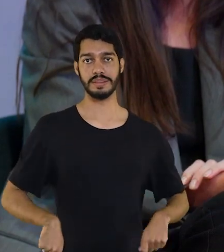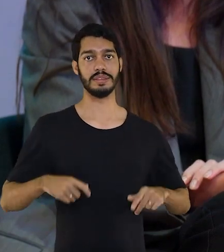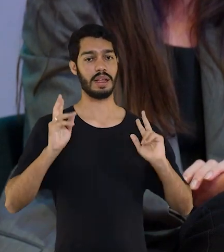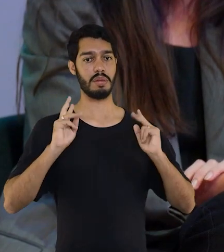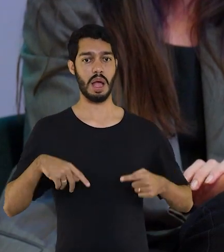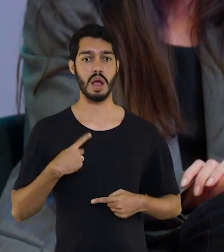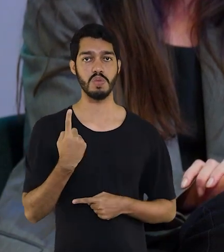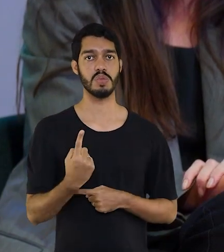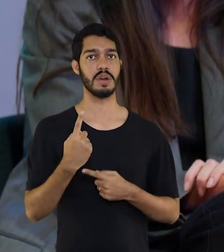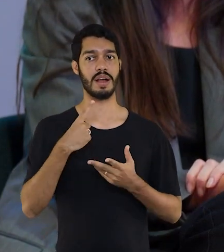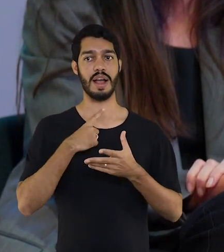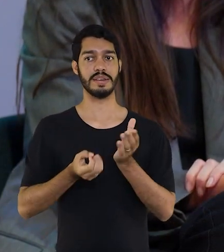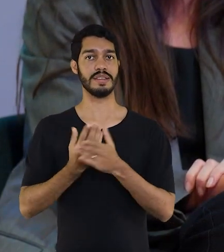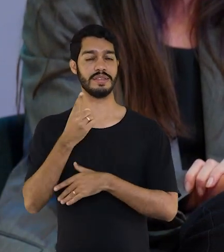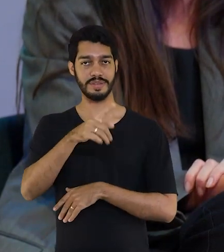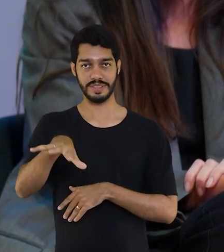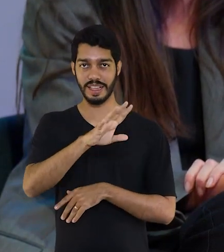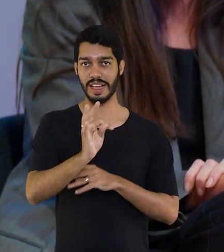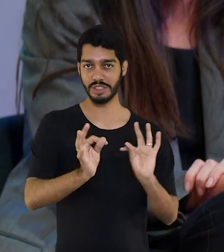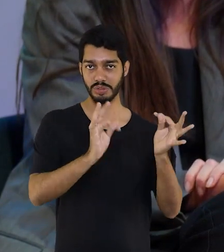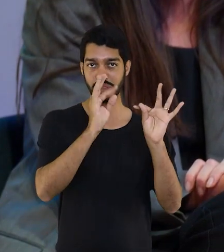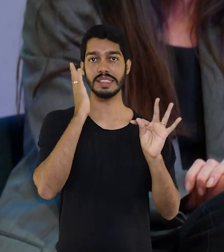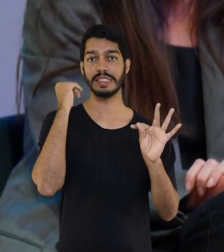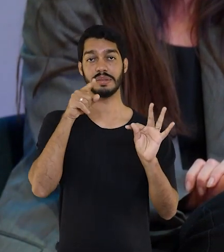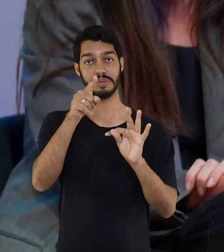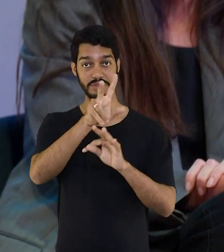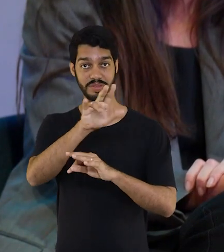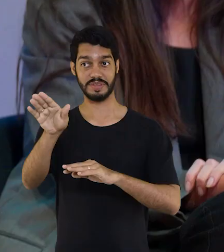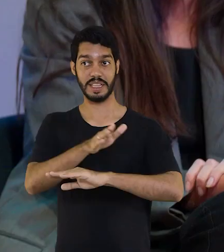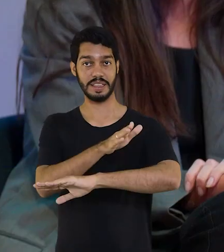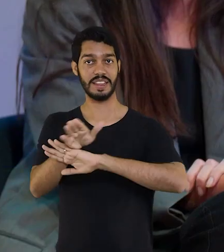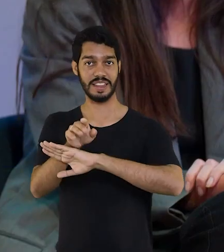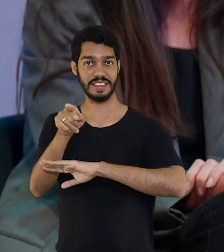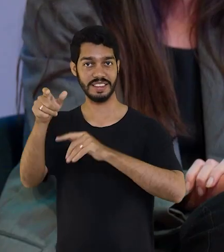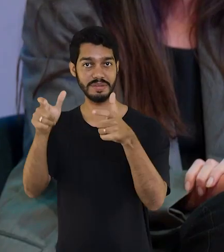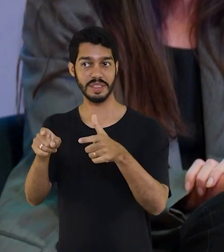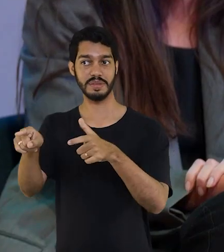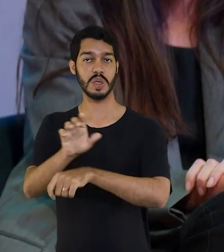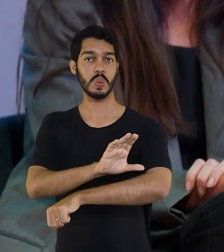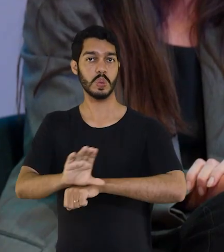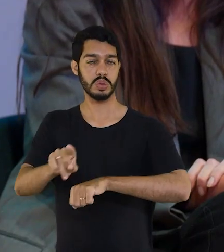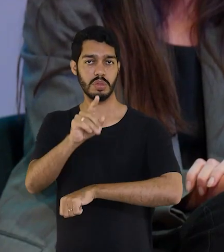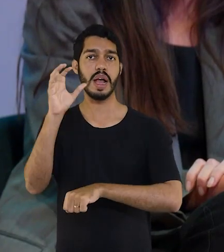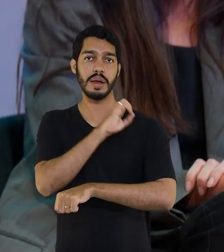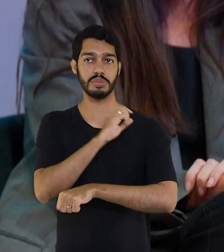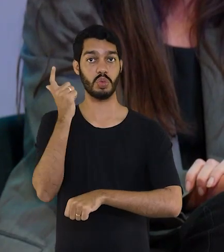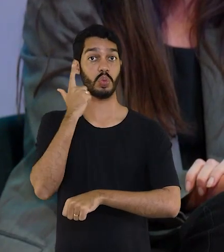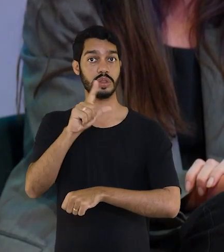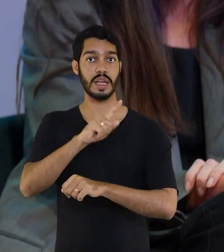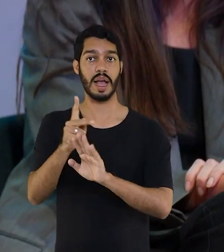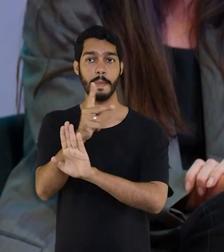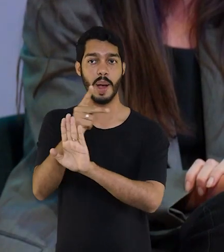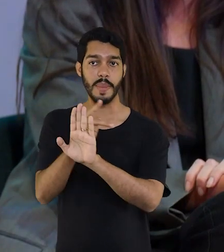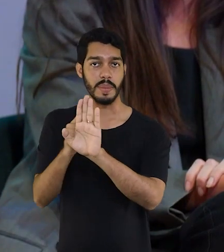de preciso levar um ano para montar um software, subir. A galera que é de tecnologia sabe que você vai lá no Lovable, você vai lá no Cursor,